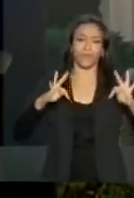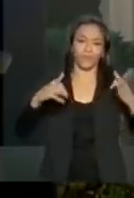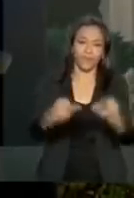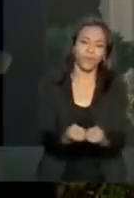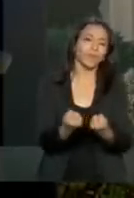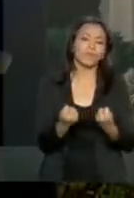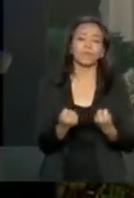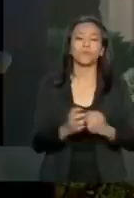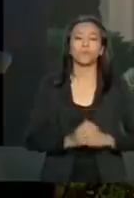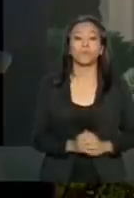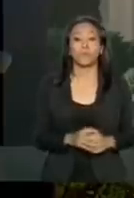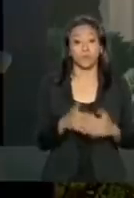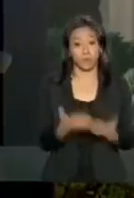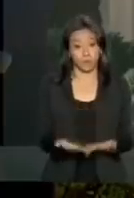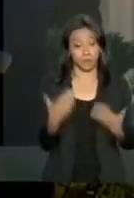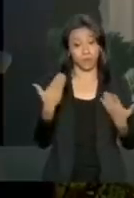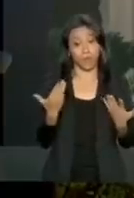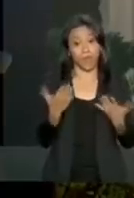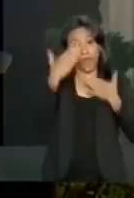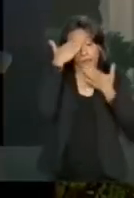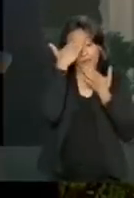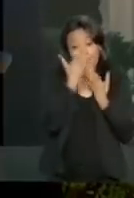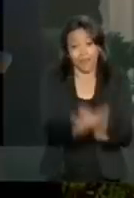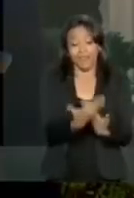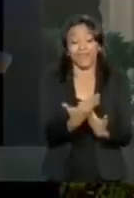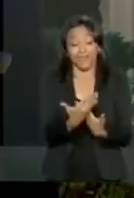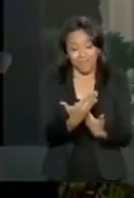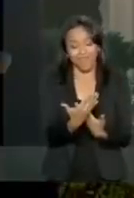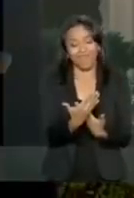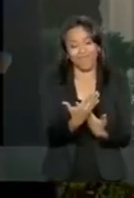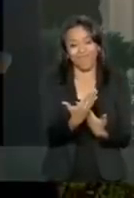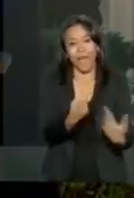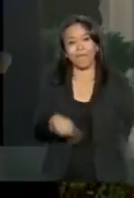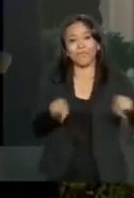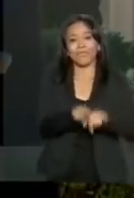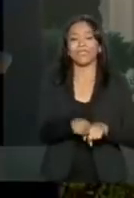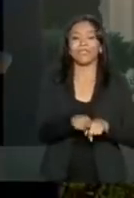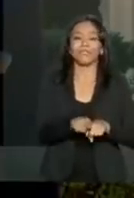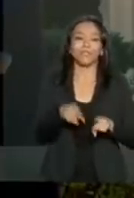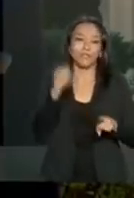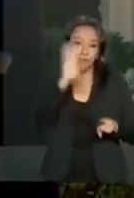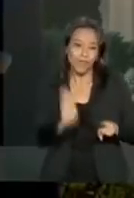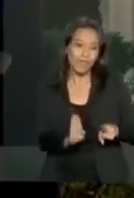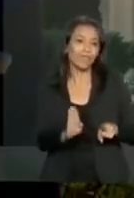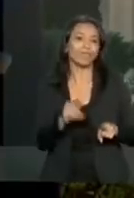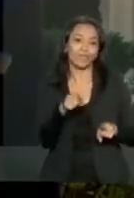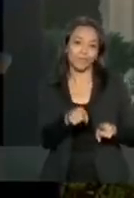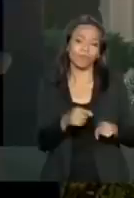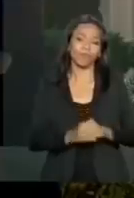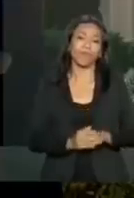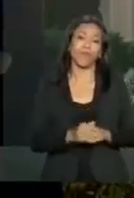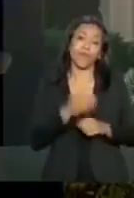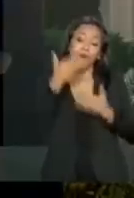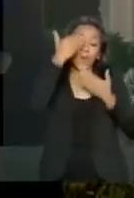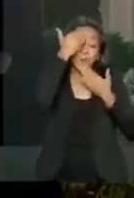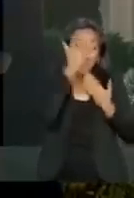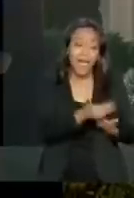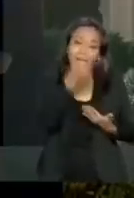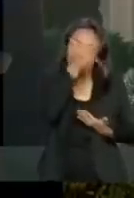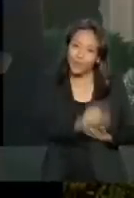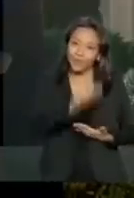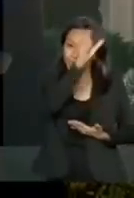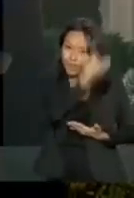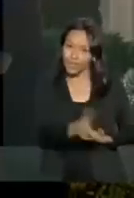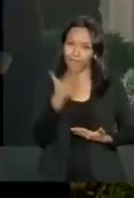Força Espacial. E agradecemos muito a parceria do Brasil. Senhor presidente, uma vez mais, muito obrigado